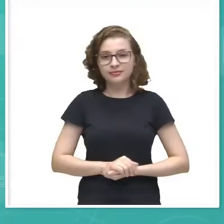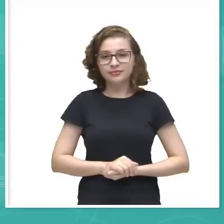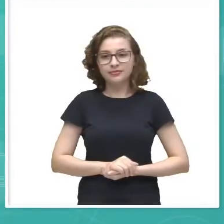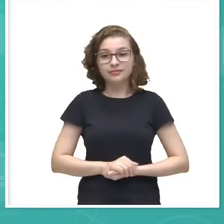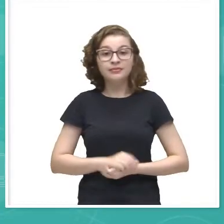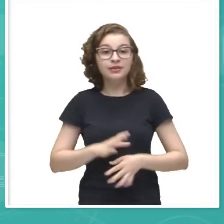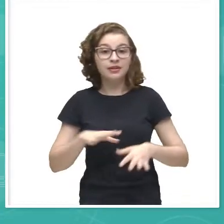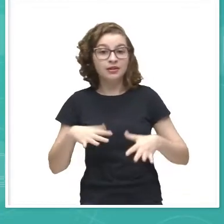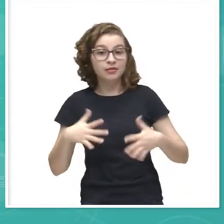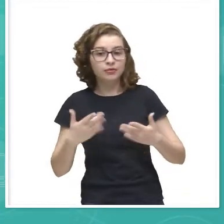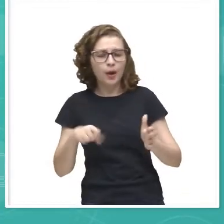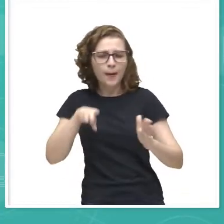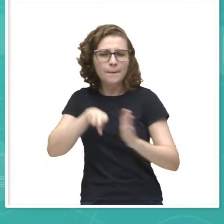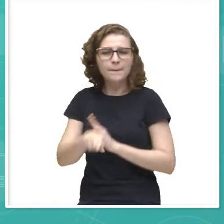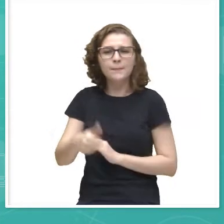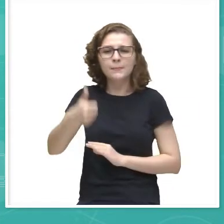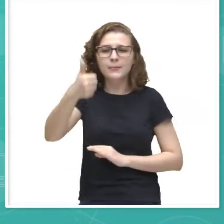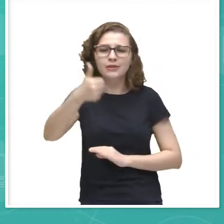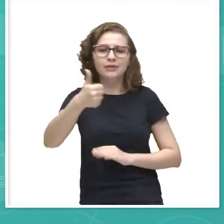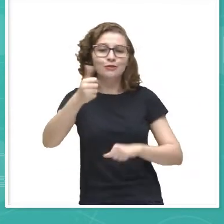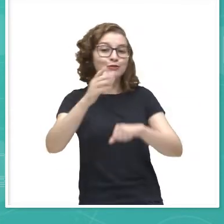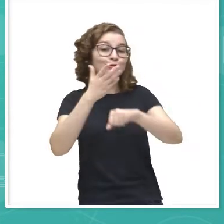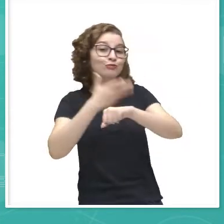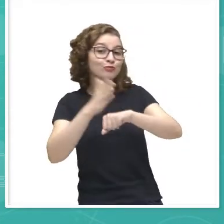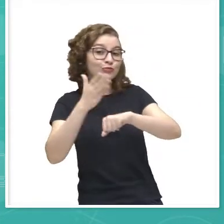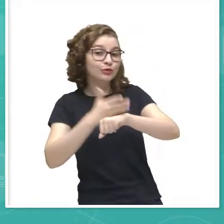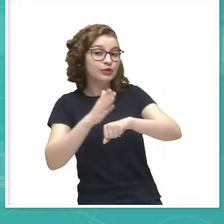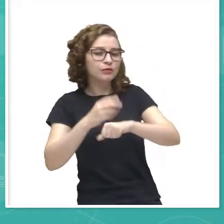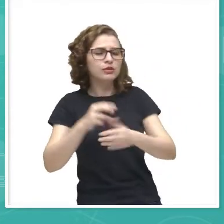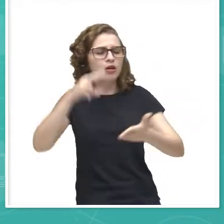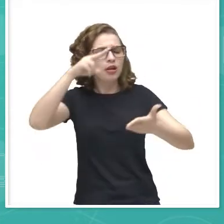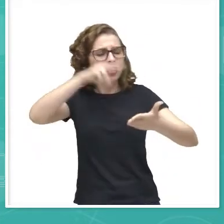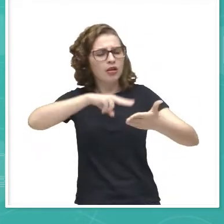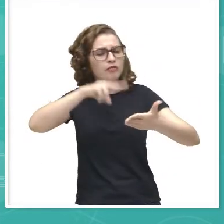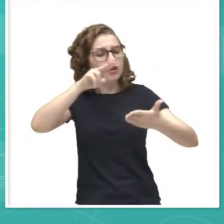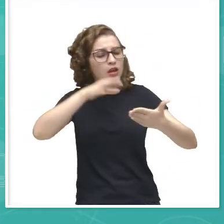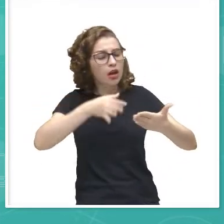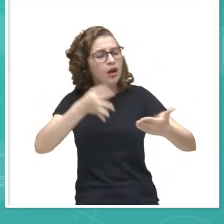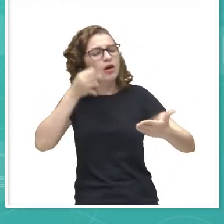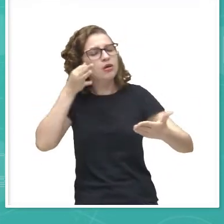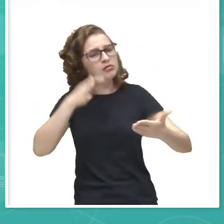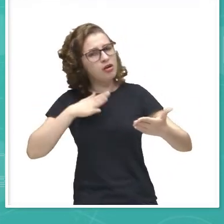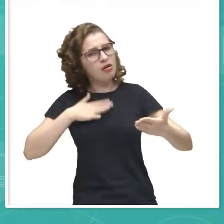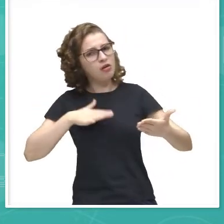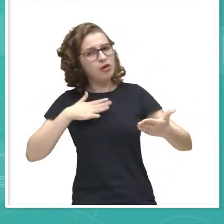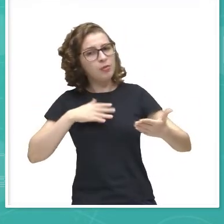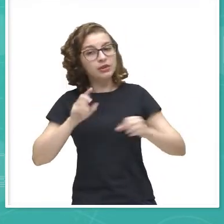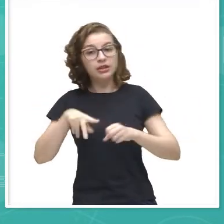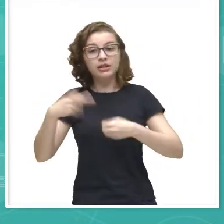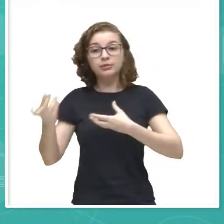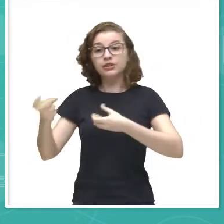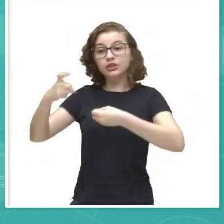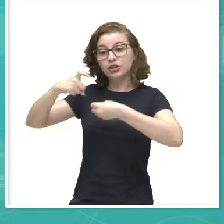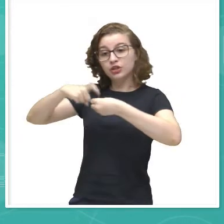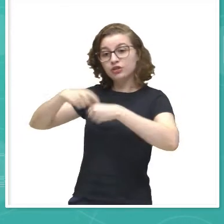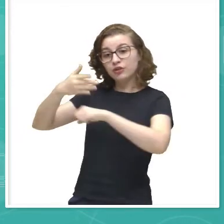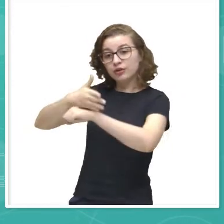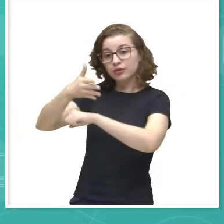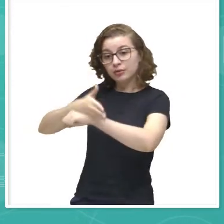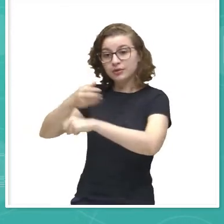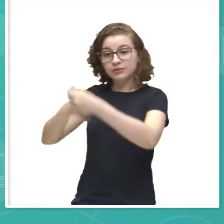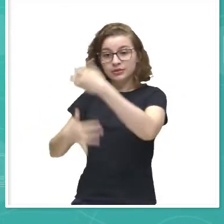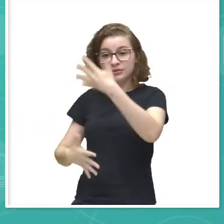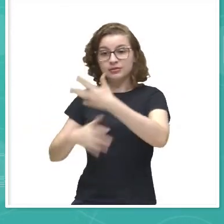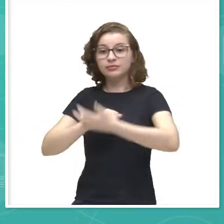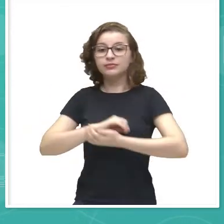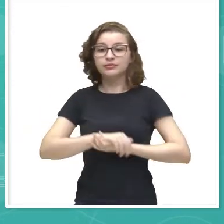Nós temos aí a nossa primeira questão do praticando. Vocês vão ler com bastante atenção e daqui a pouquinho a gente volta para interagir.